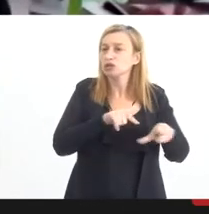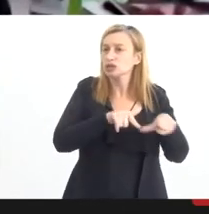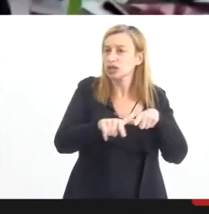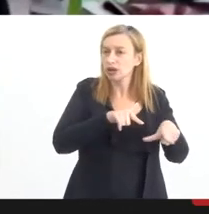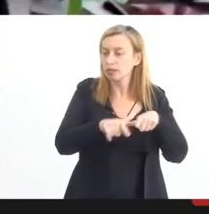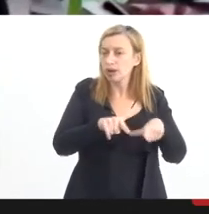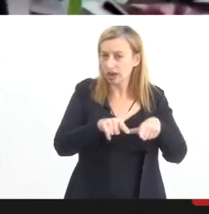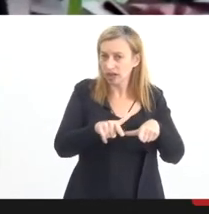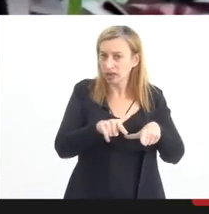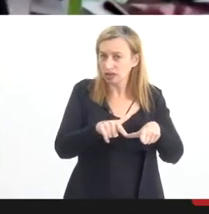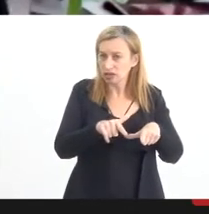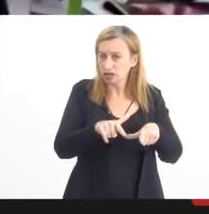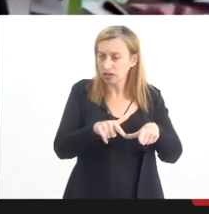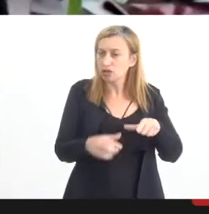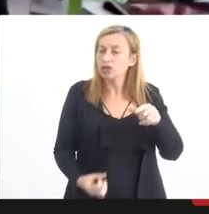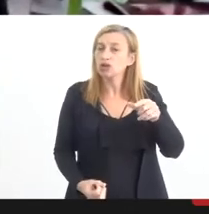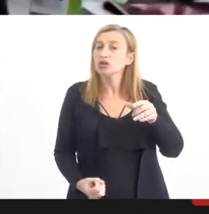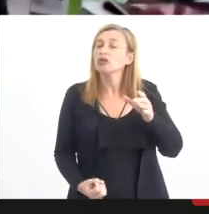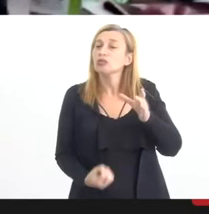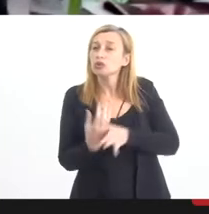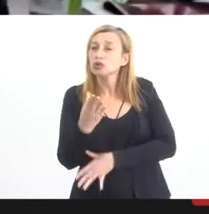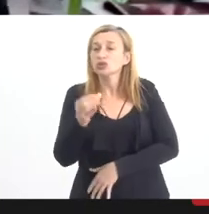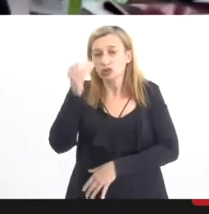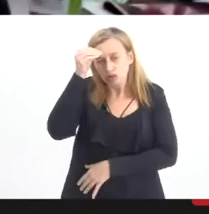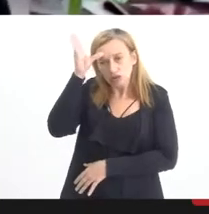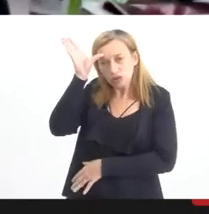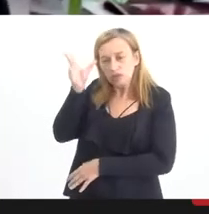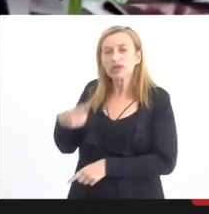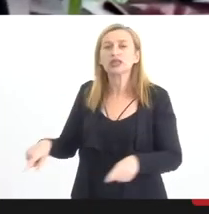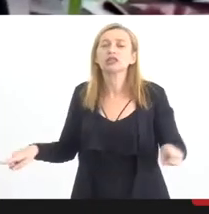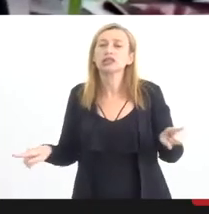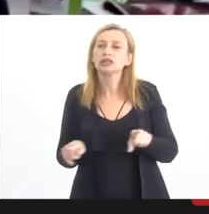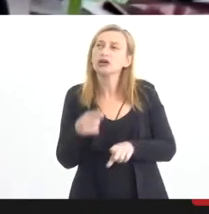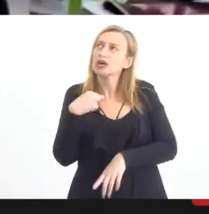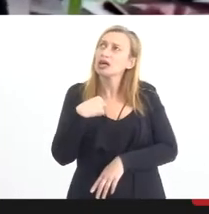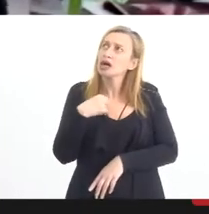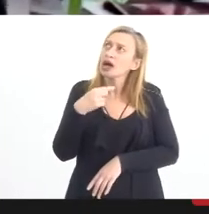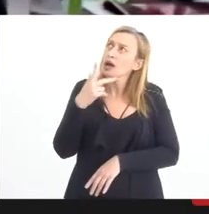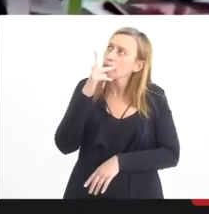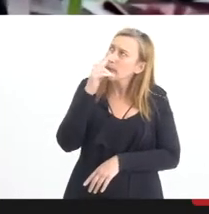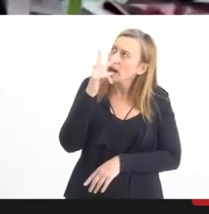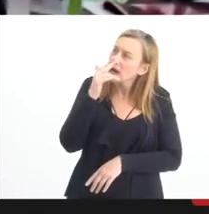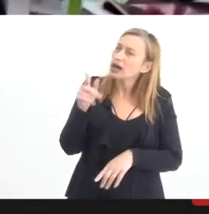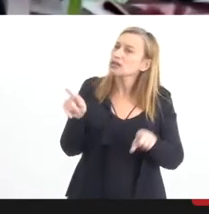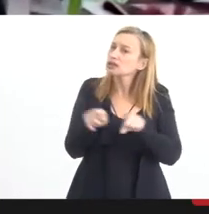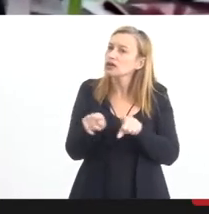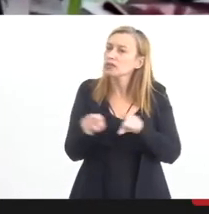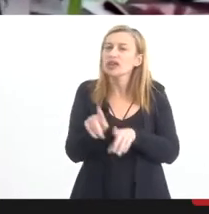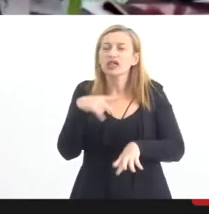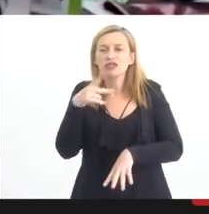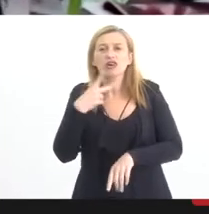enquanto vetores de produção de conhecimento. E me parece que trata-se